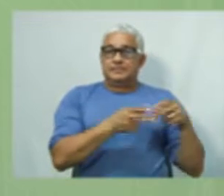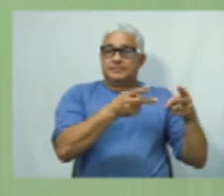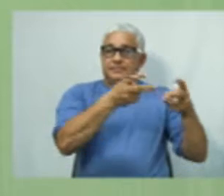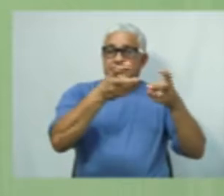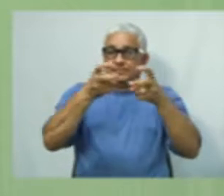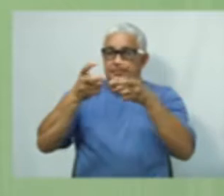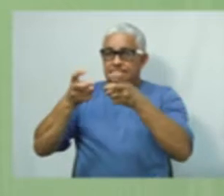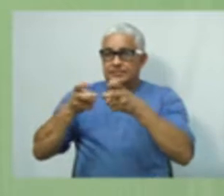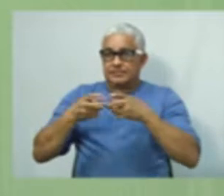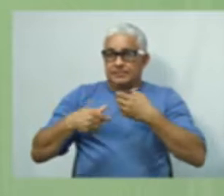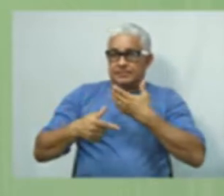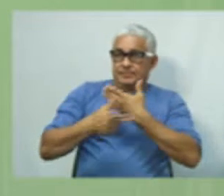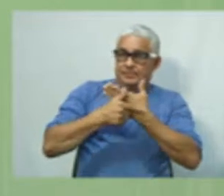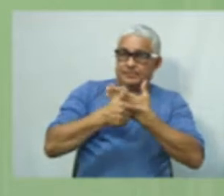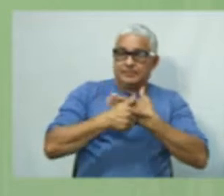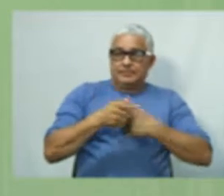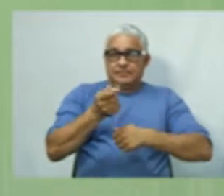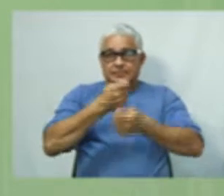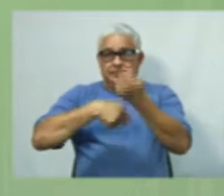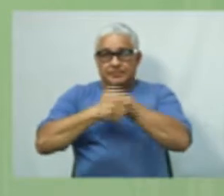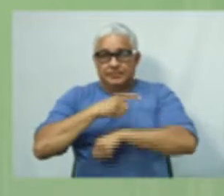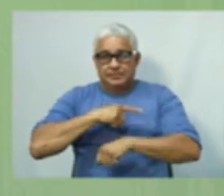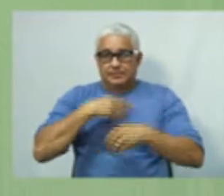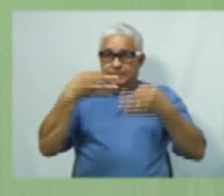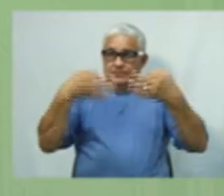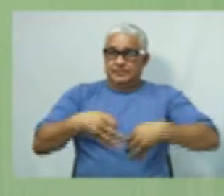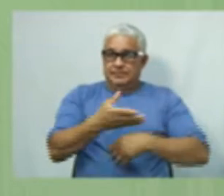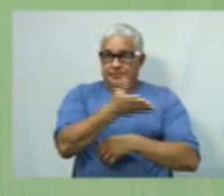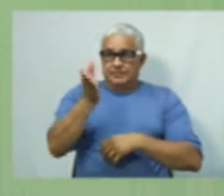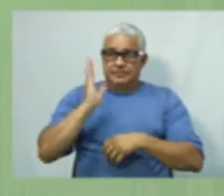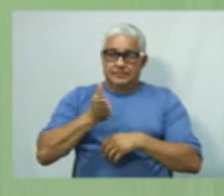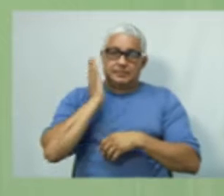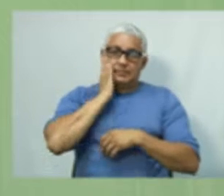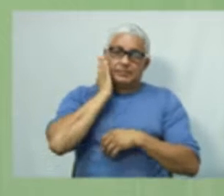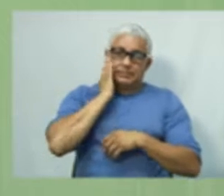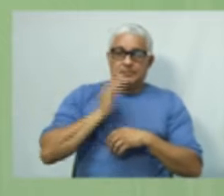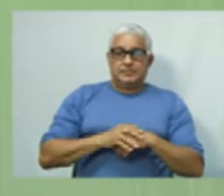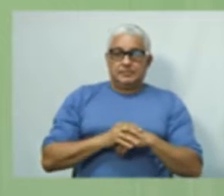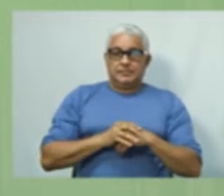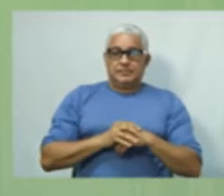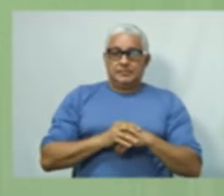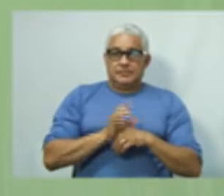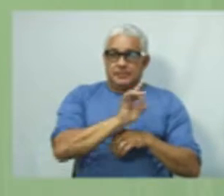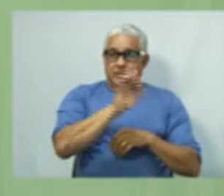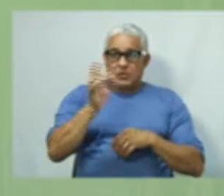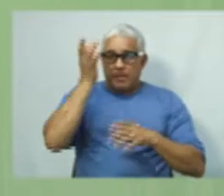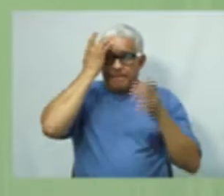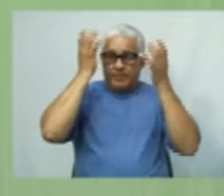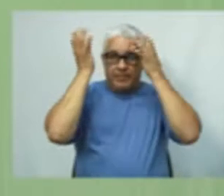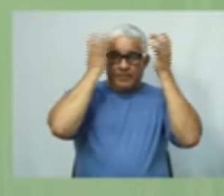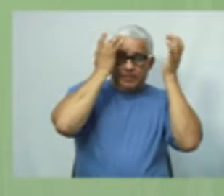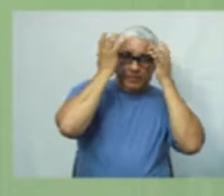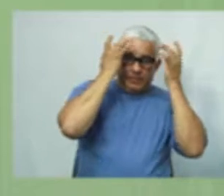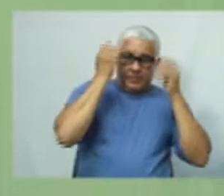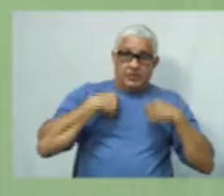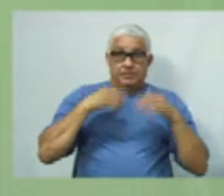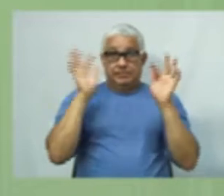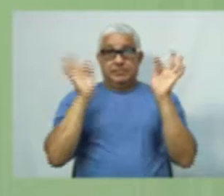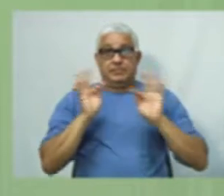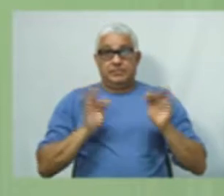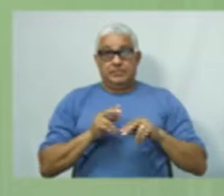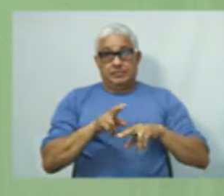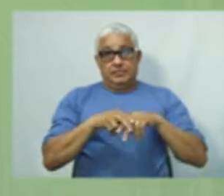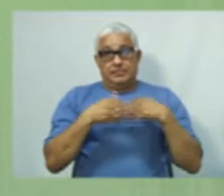funções administrativas, que eu tenho certeza que agora vocês já sabem aí de cor, cada uma delas. Estou feliz